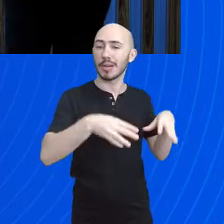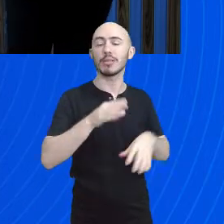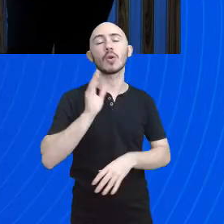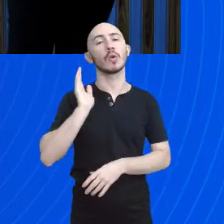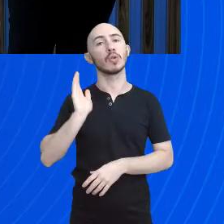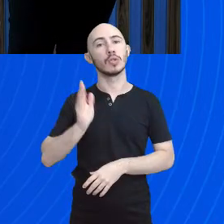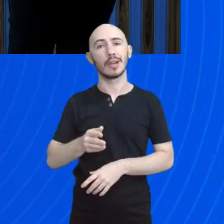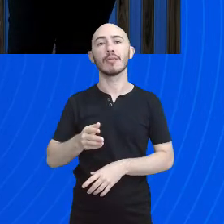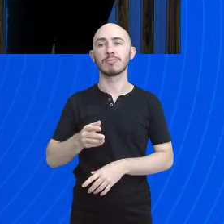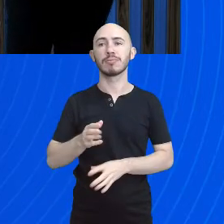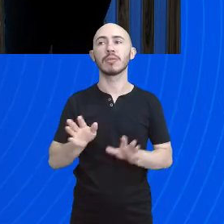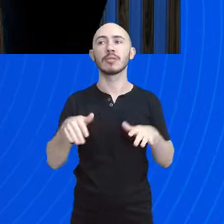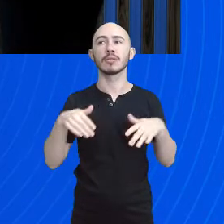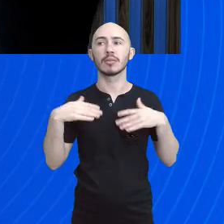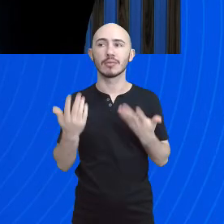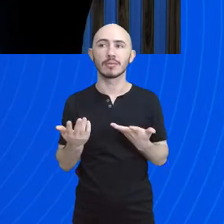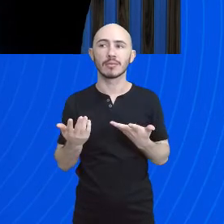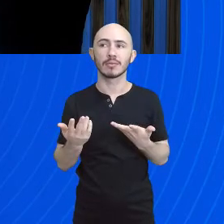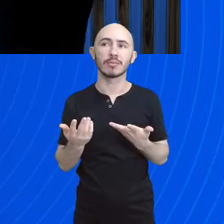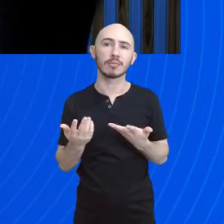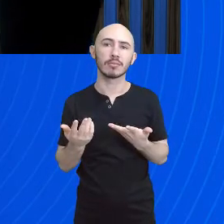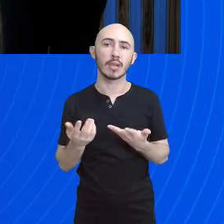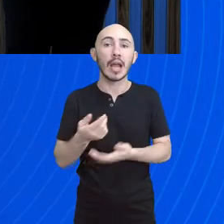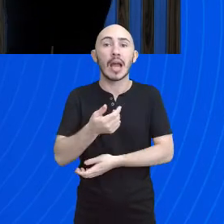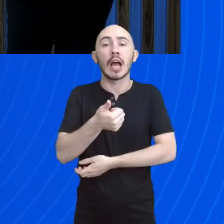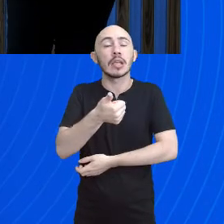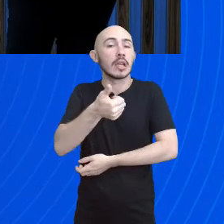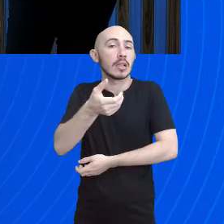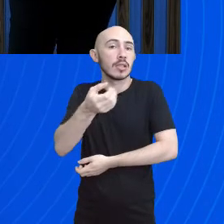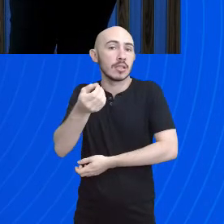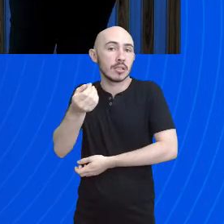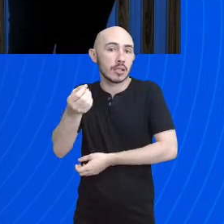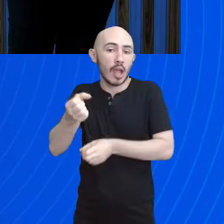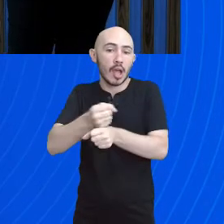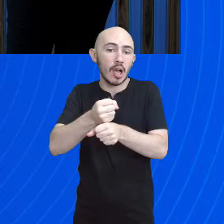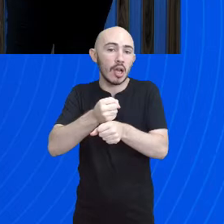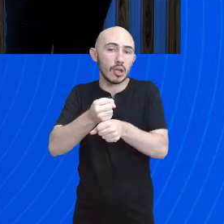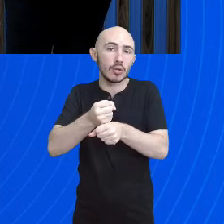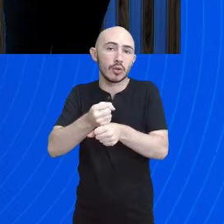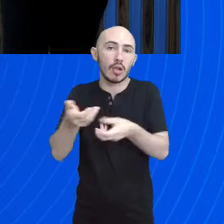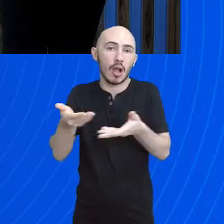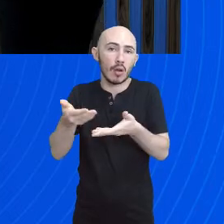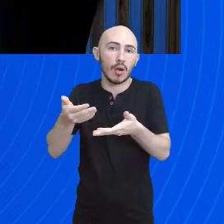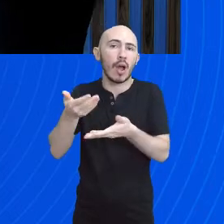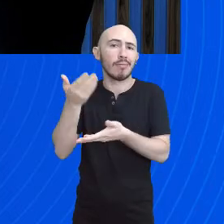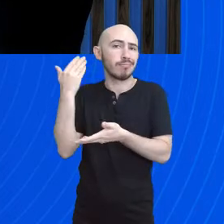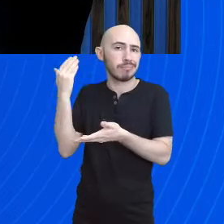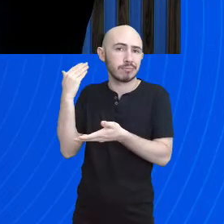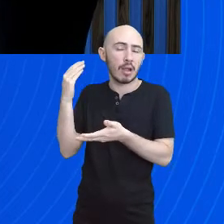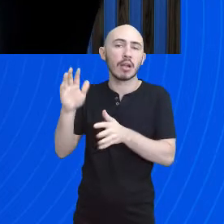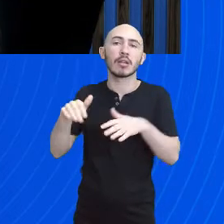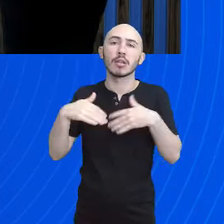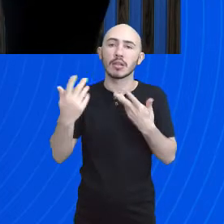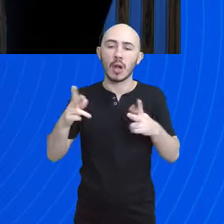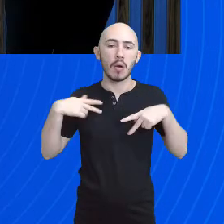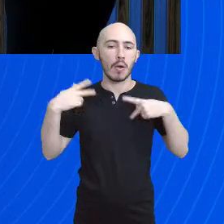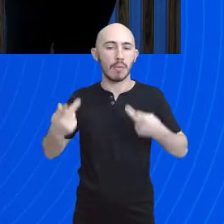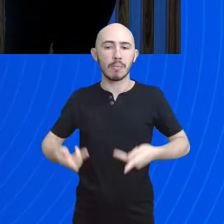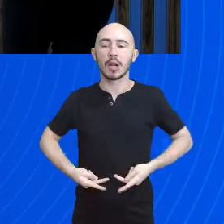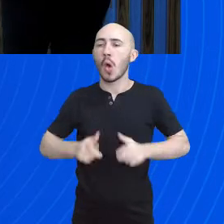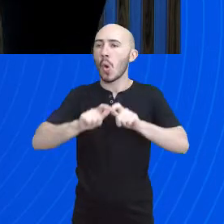anos, não. A gente pode falar dos últimos 100 anos, por exemplo, onde a população humana cresceu,